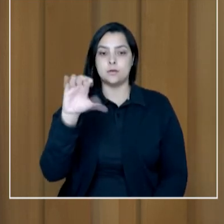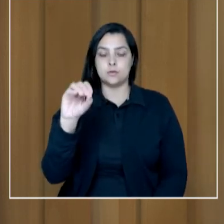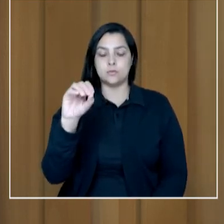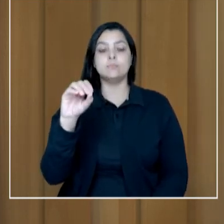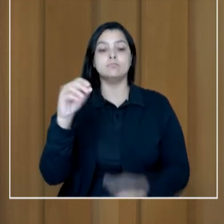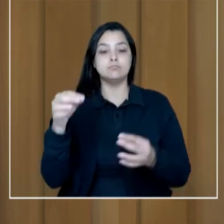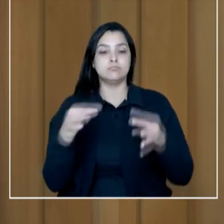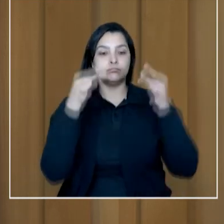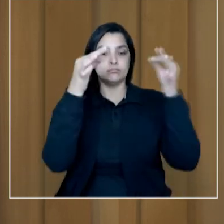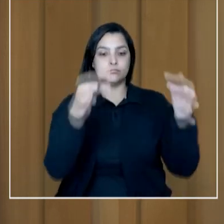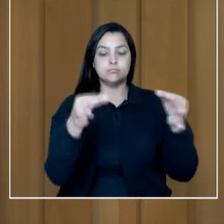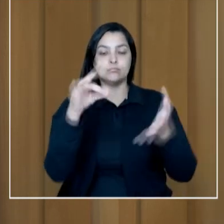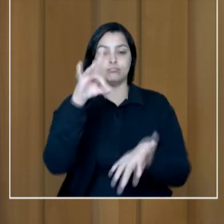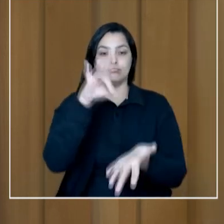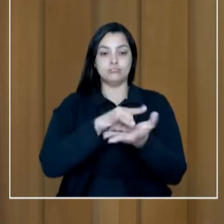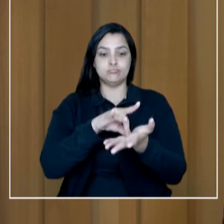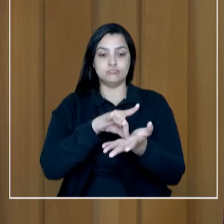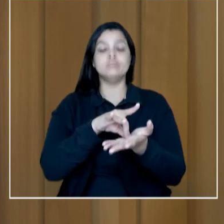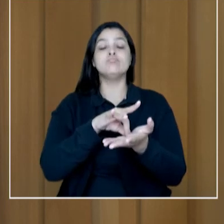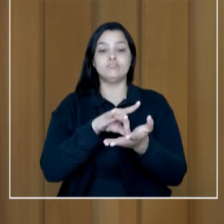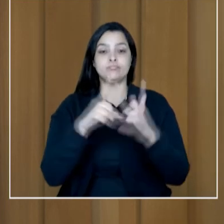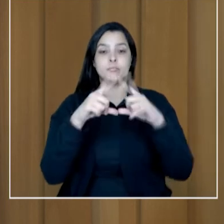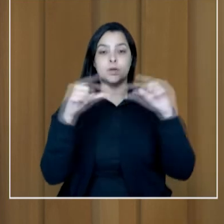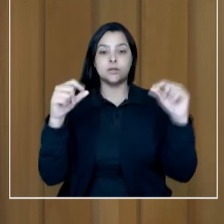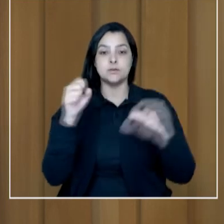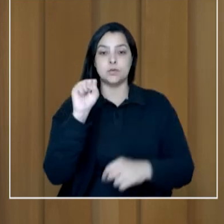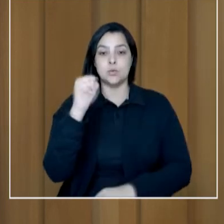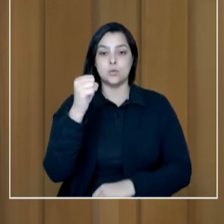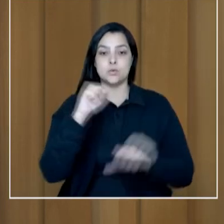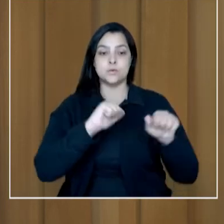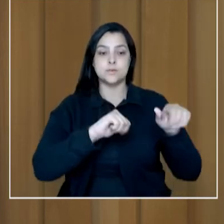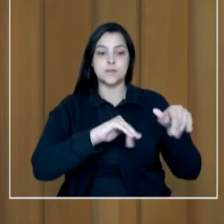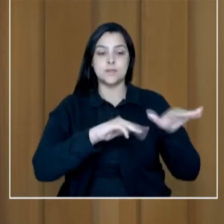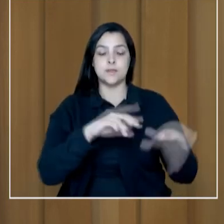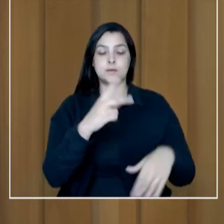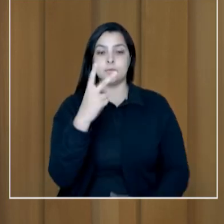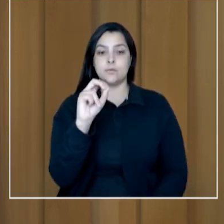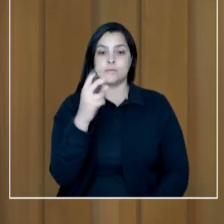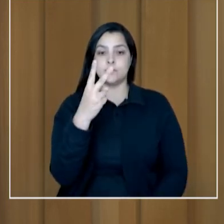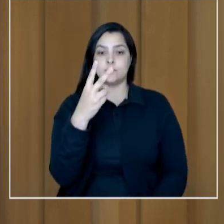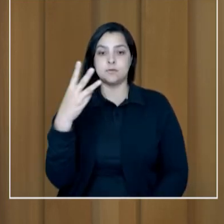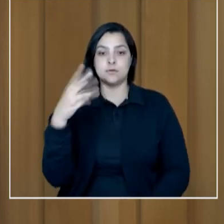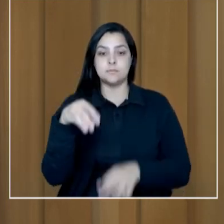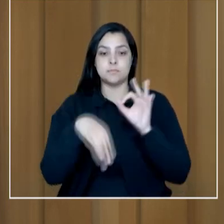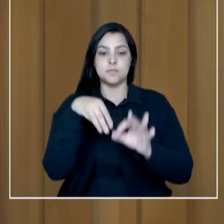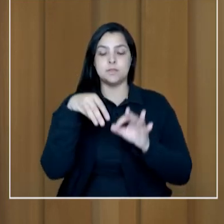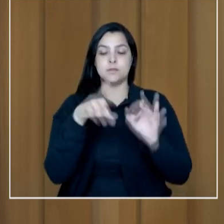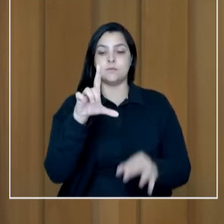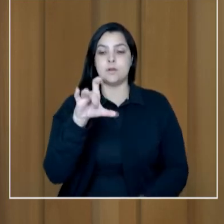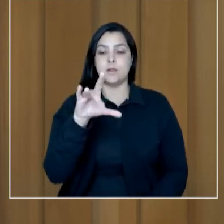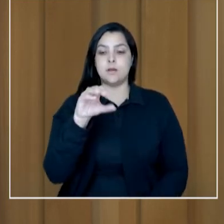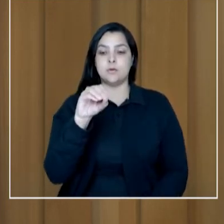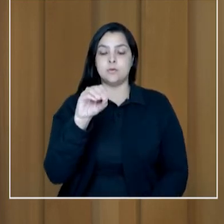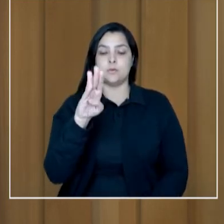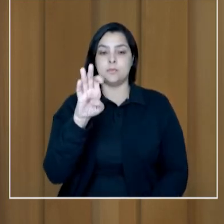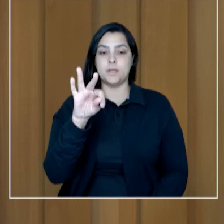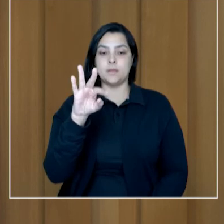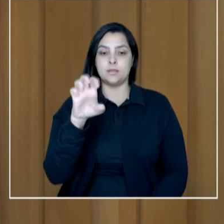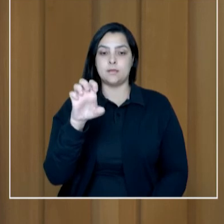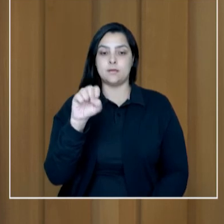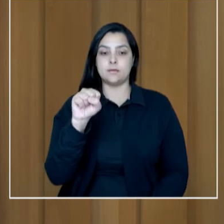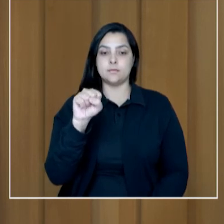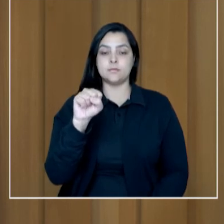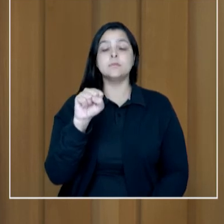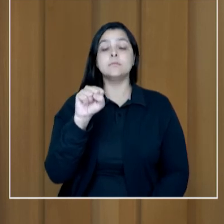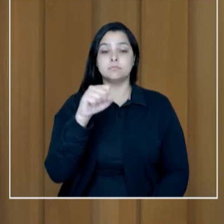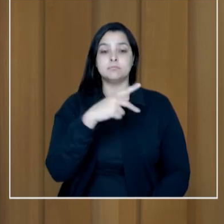grau grande oficial. Brasília, 8 de setembro de 2023, ministro Lélio Bentes Correia, presidente do Tribunal